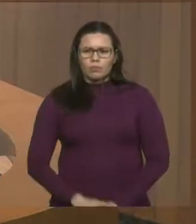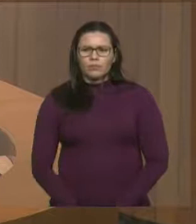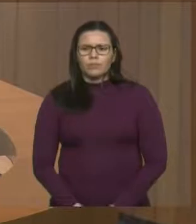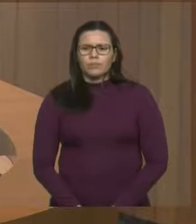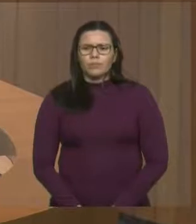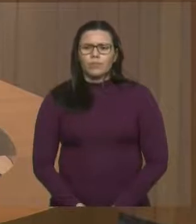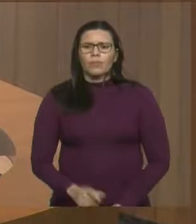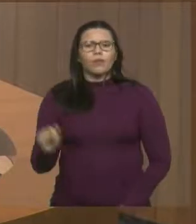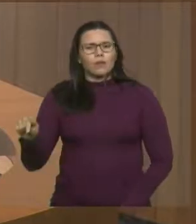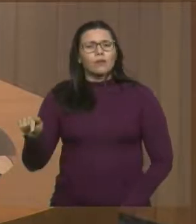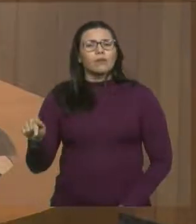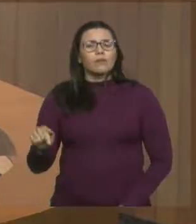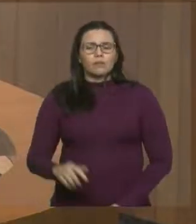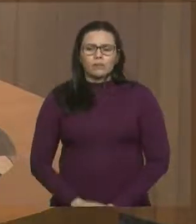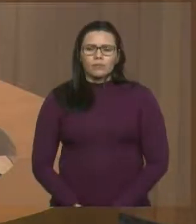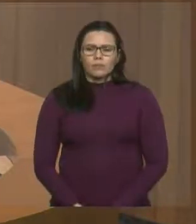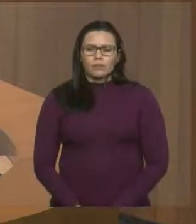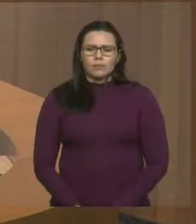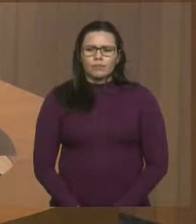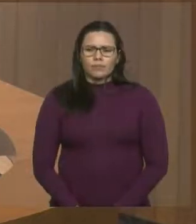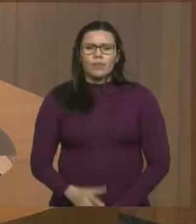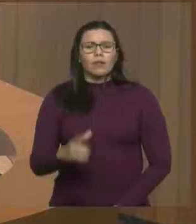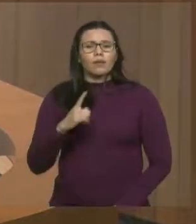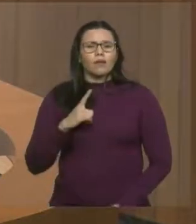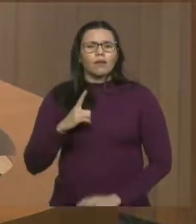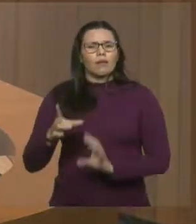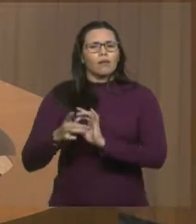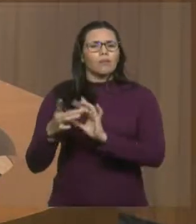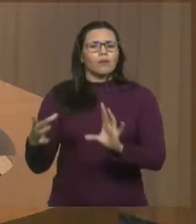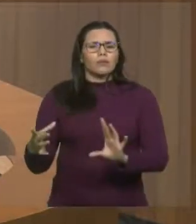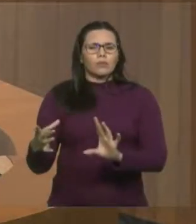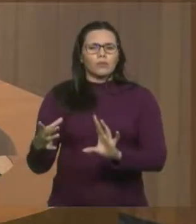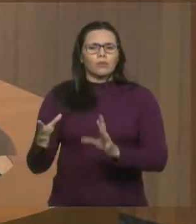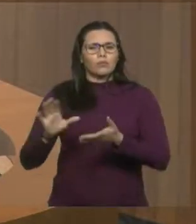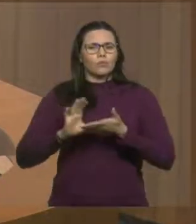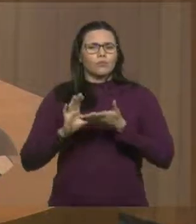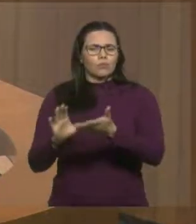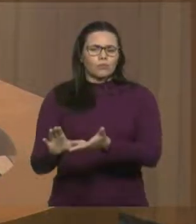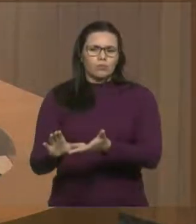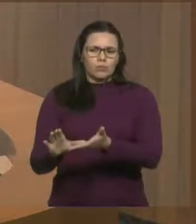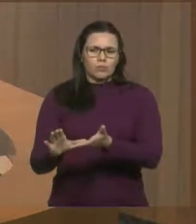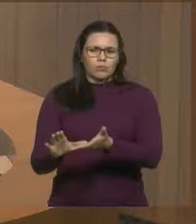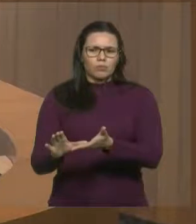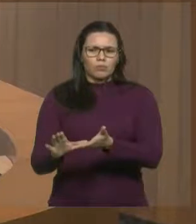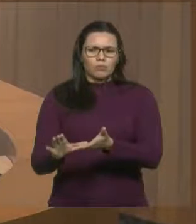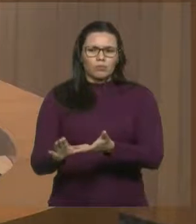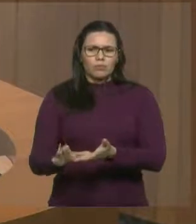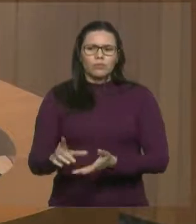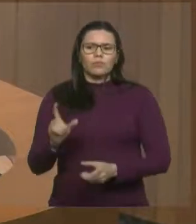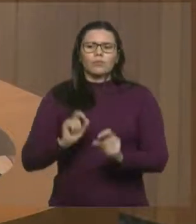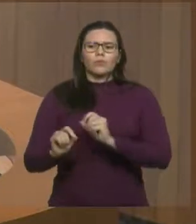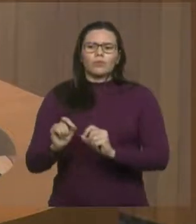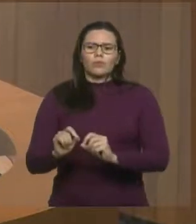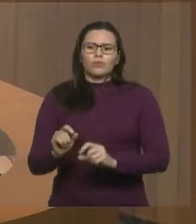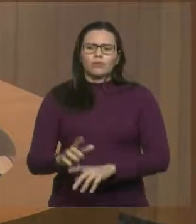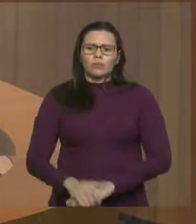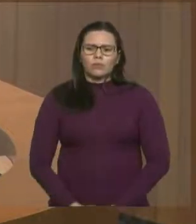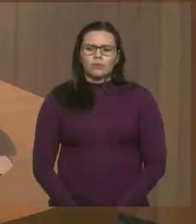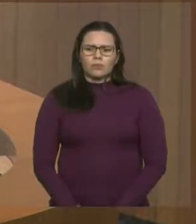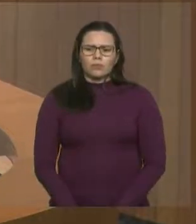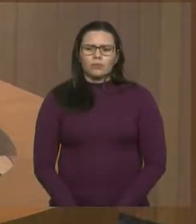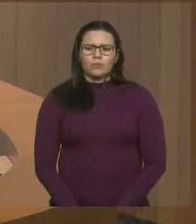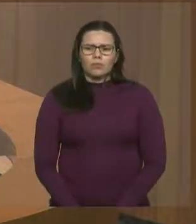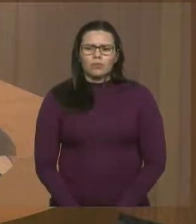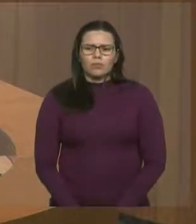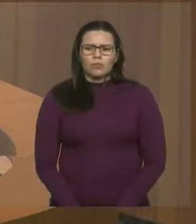que o Aldenor Abelo só tem a permissão do Fundo Municipal de Saúde para produzir, para faturar a